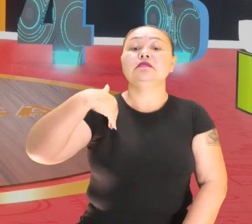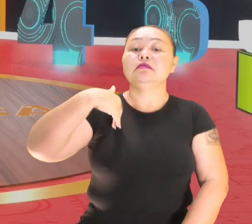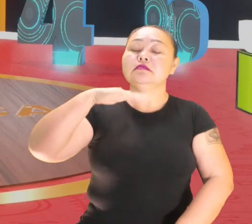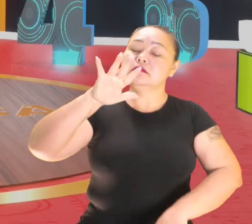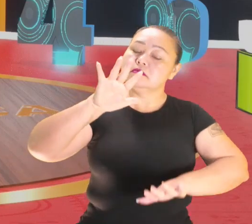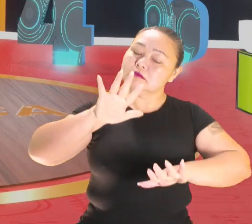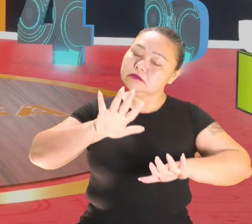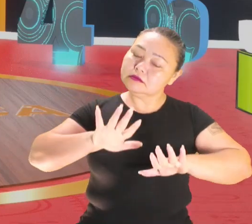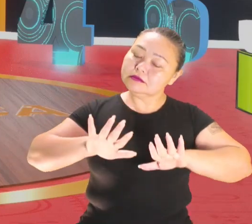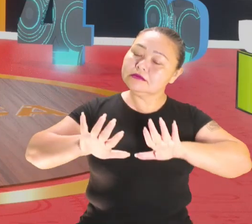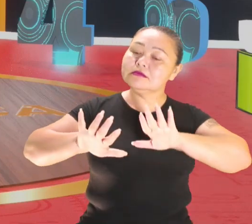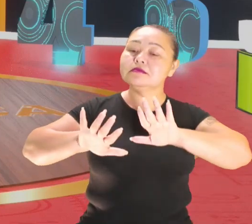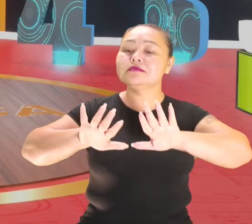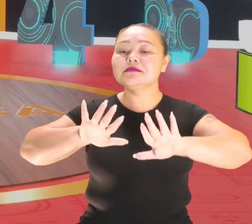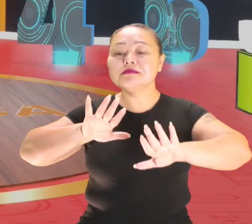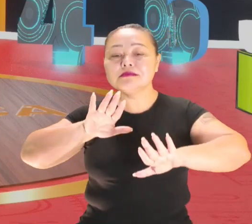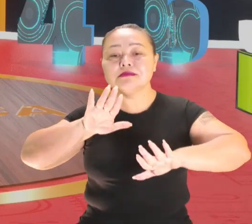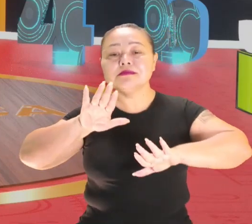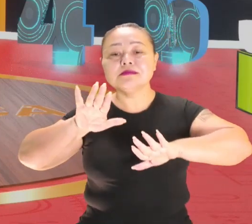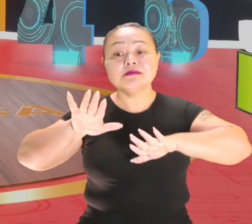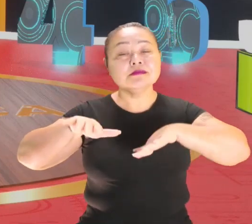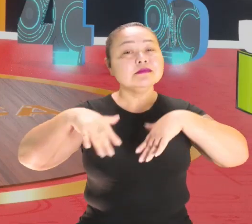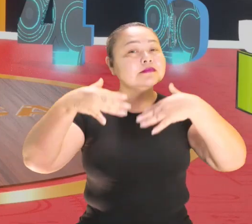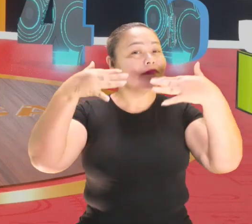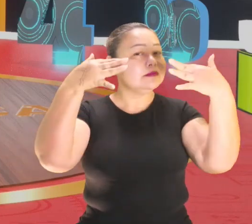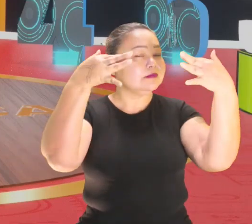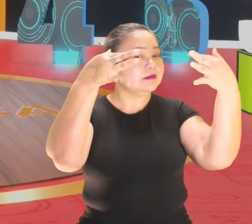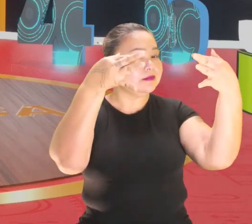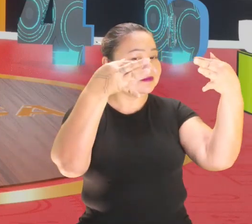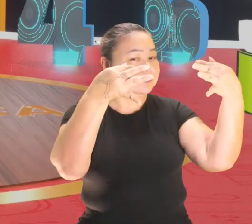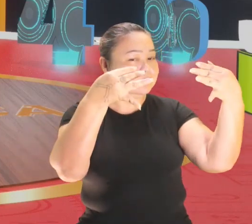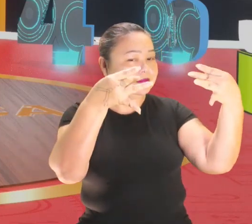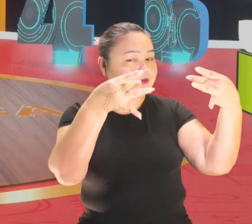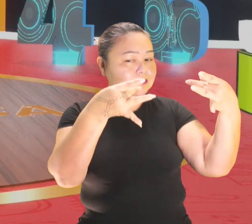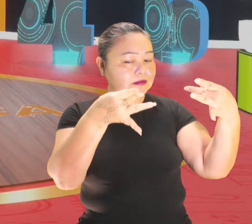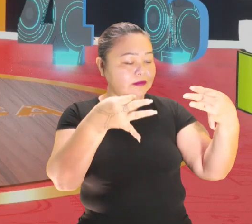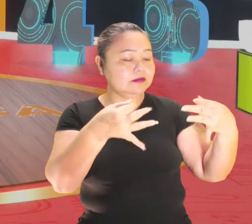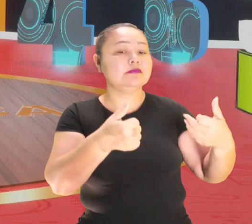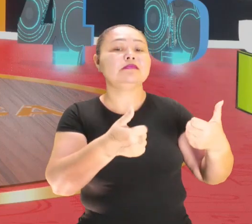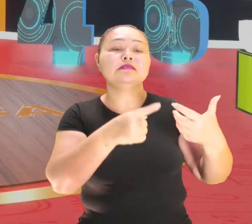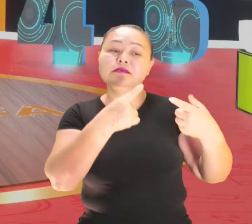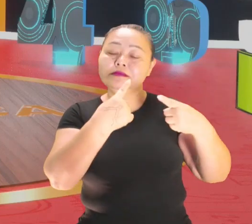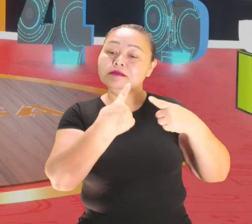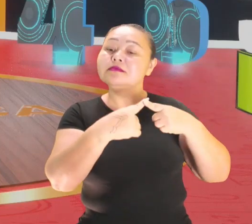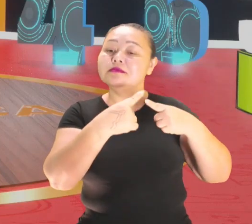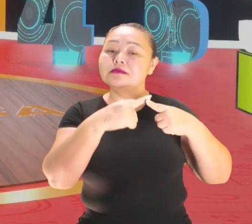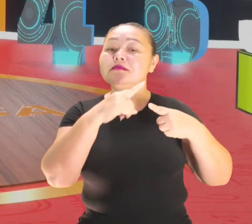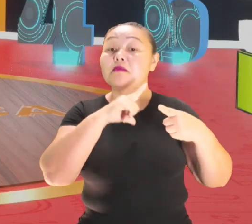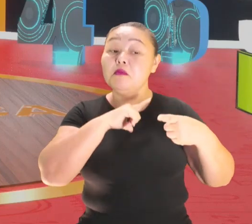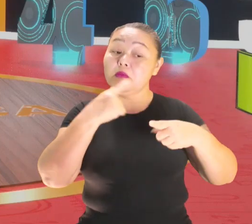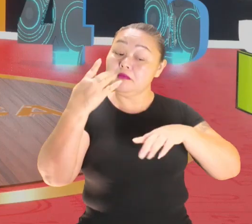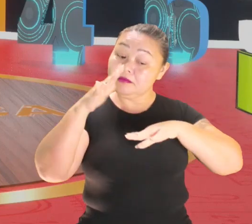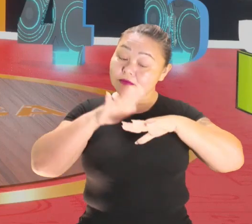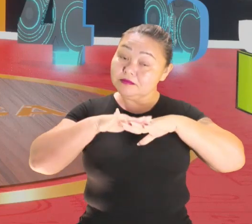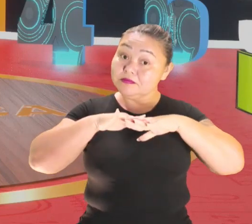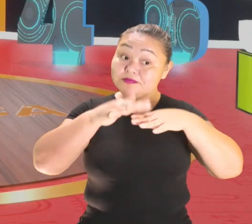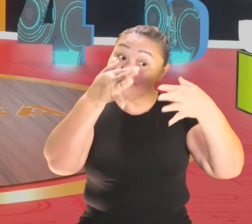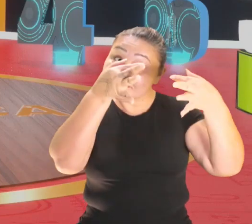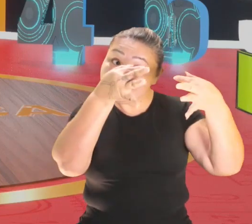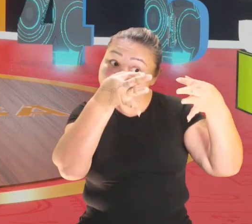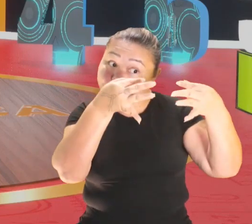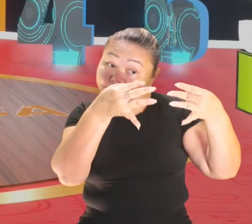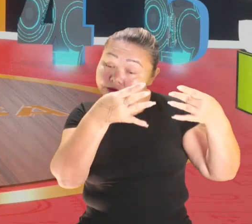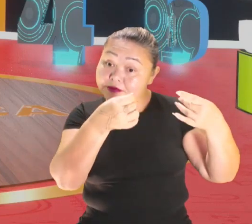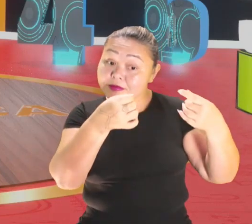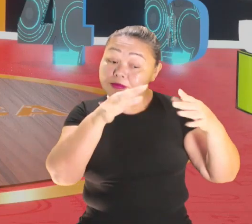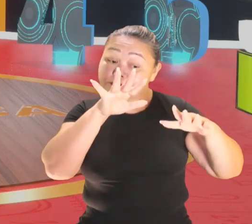cadenciado, devagarzinho ali, no detalhe, o melhor de tudo, no detalhe, porque matemática, se não for no detalhe, às vezes você